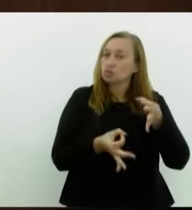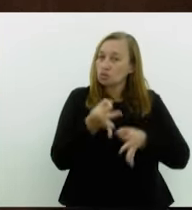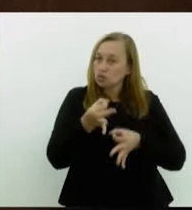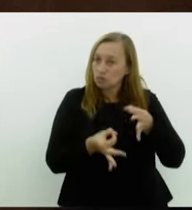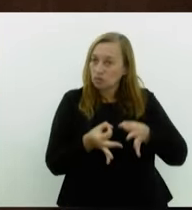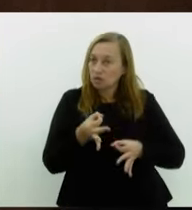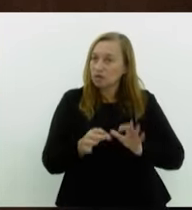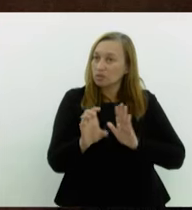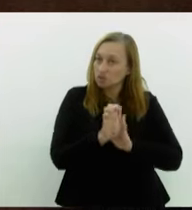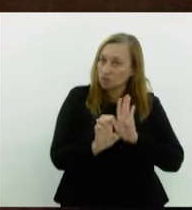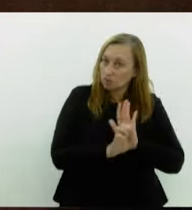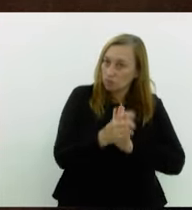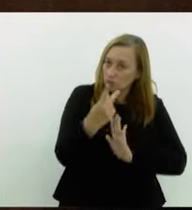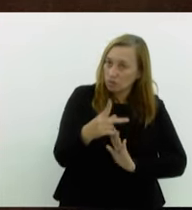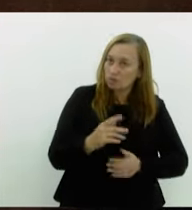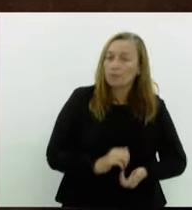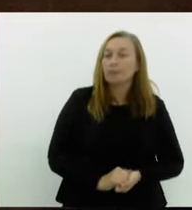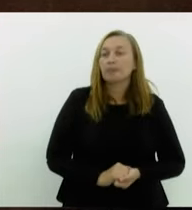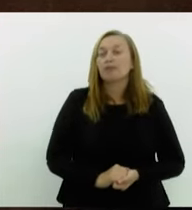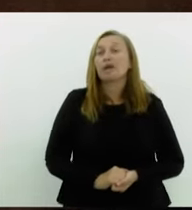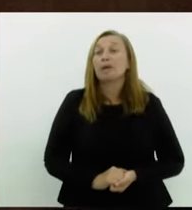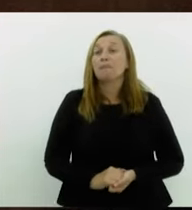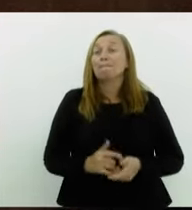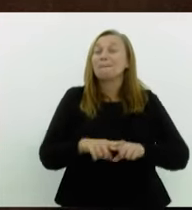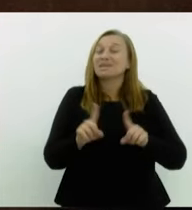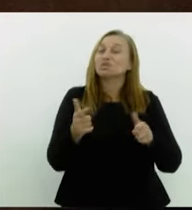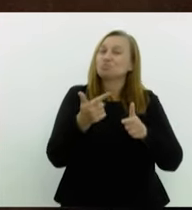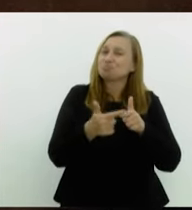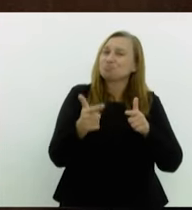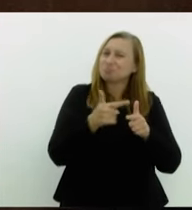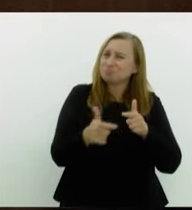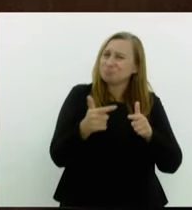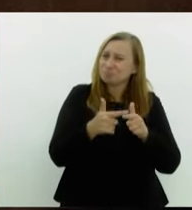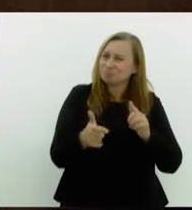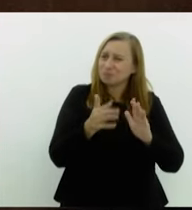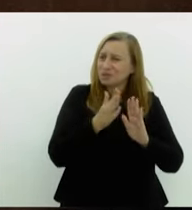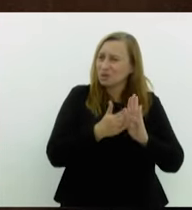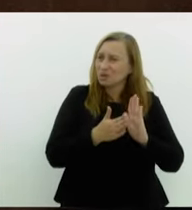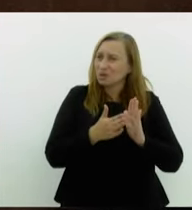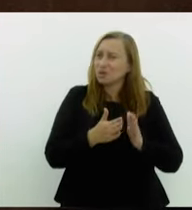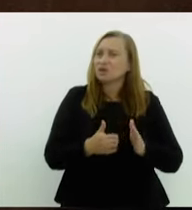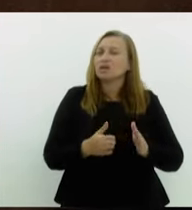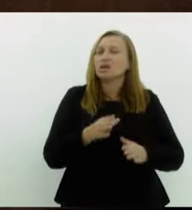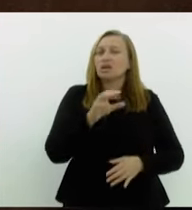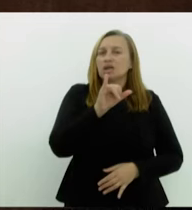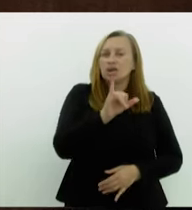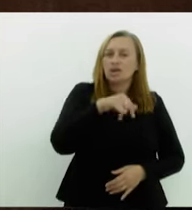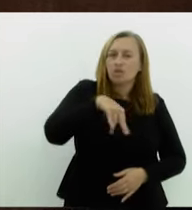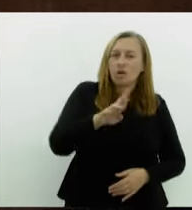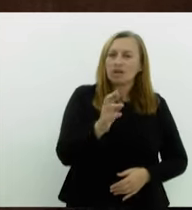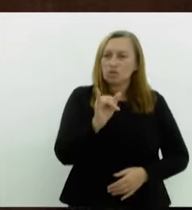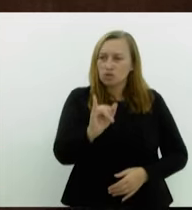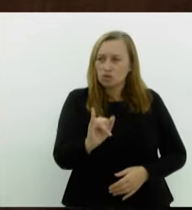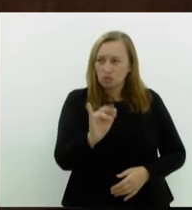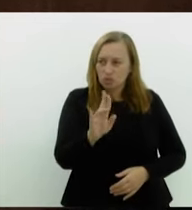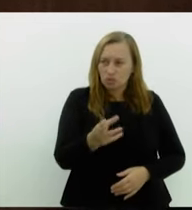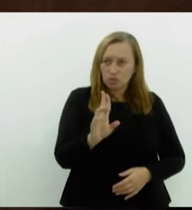justificado estatuto. Vou dar, mas o problema é que esse processo que a gente fez, Iguaçu, Sarapuí e Botas,